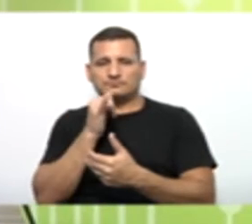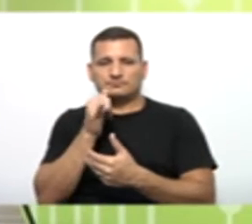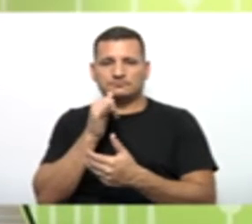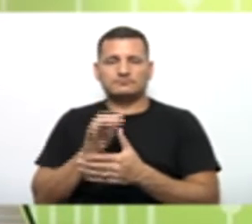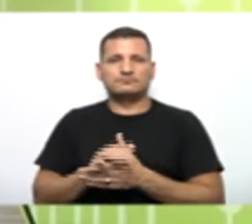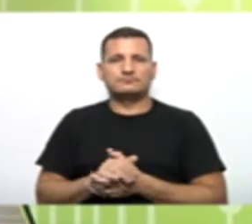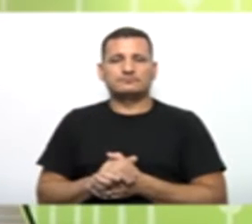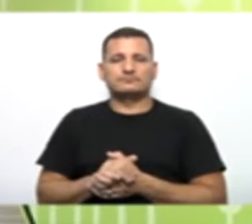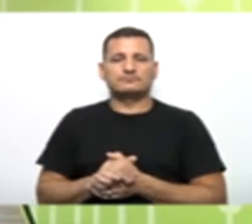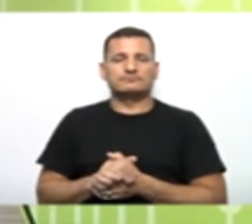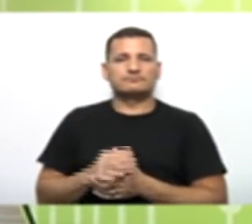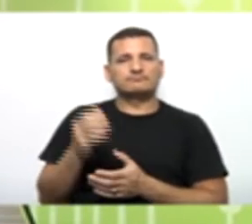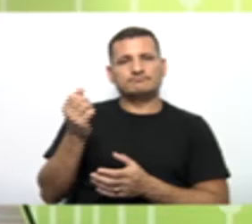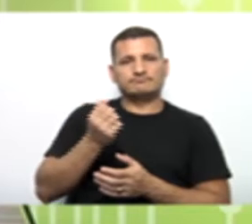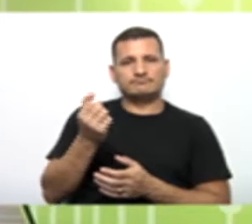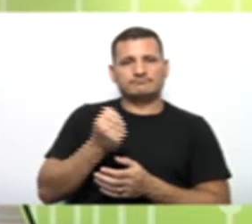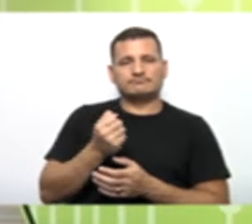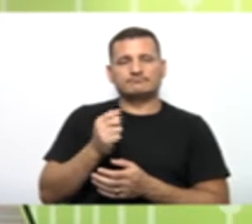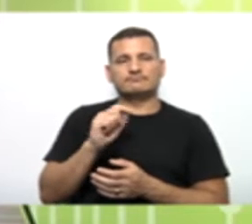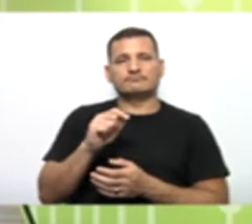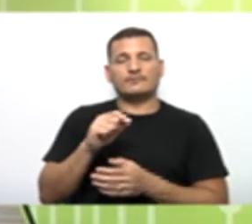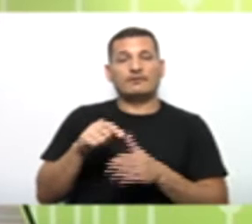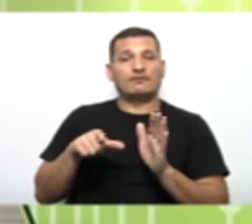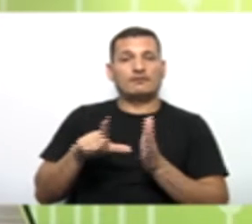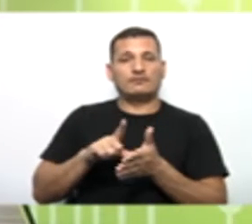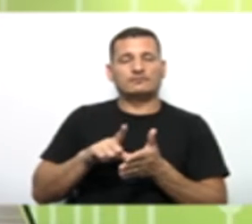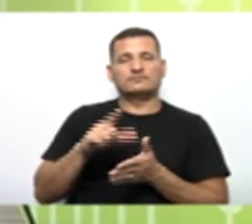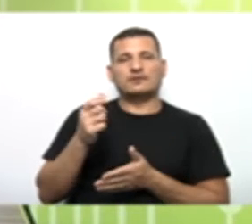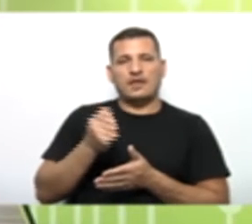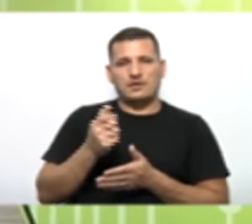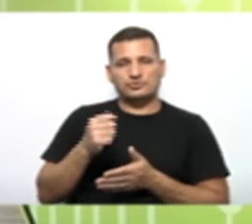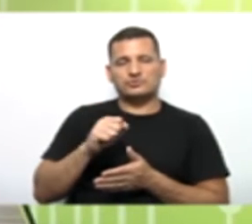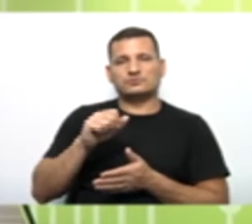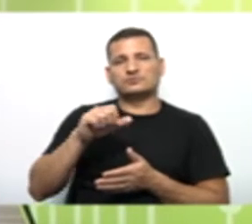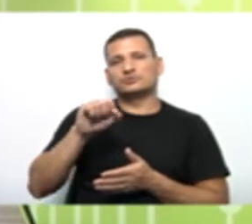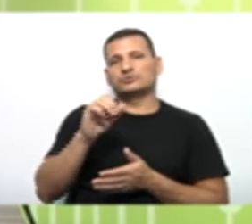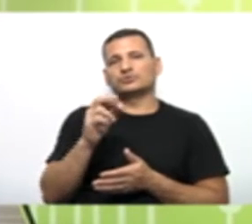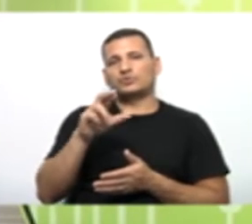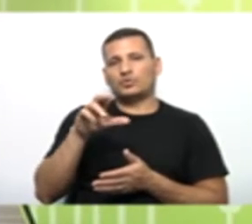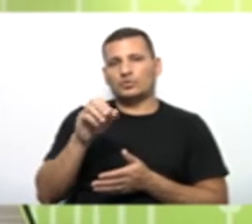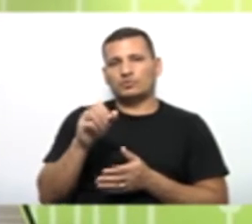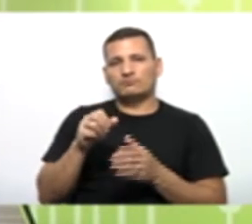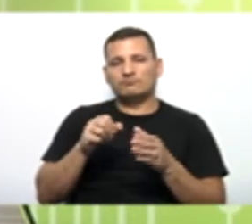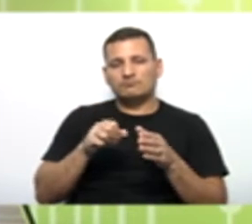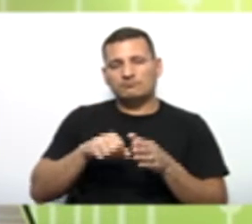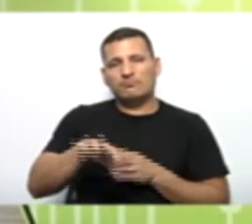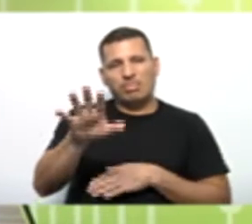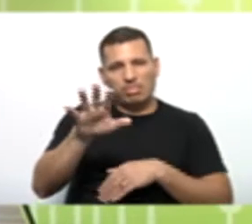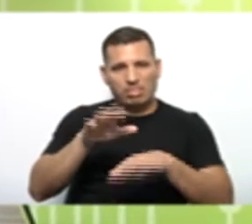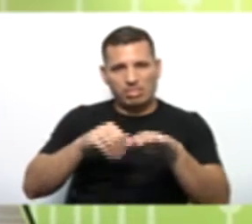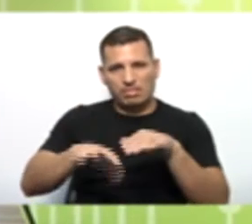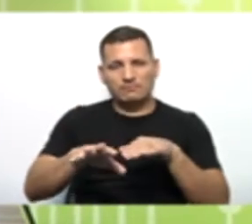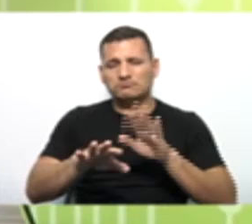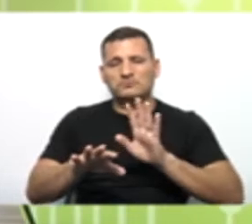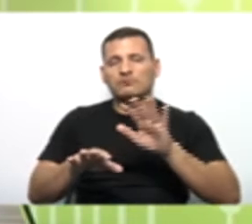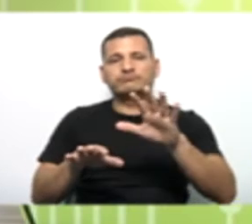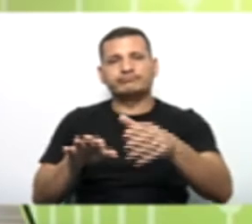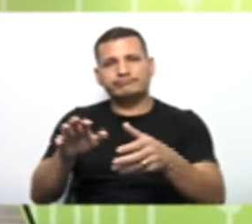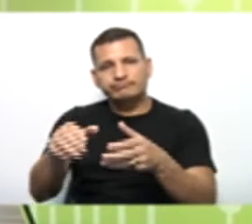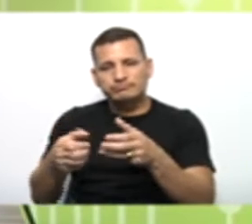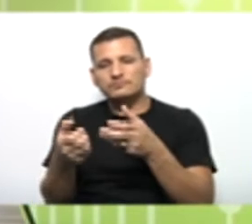indústria de laticínio que jogava o soro fora, agora utiliza esse soro para produzir soro em pó